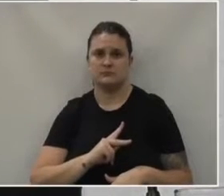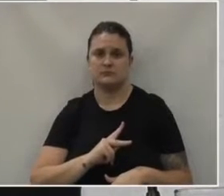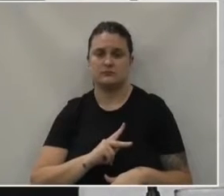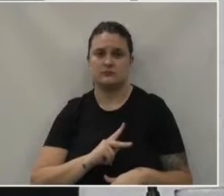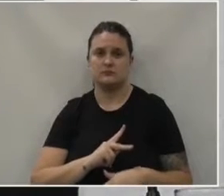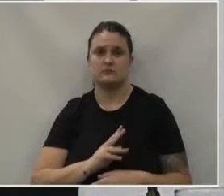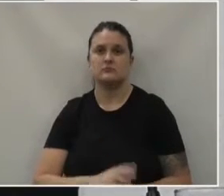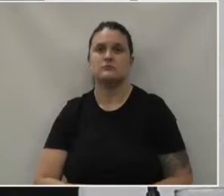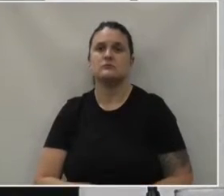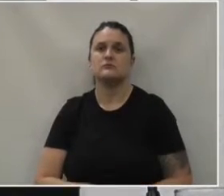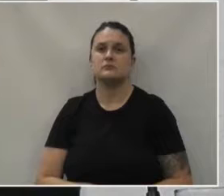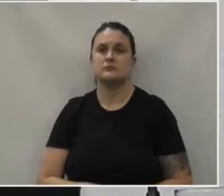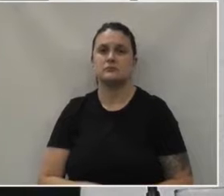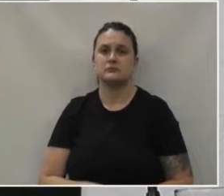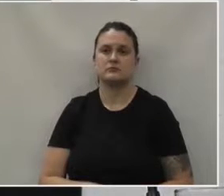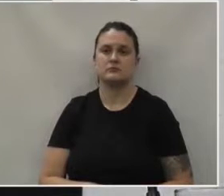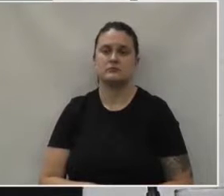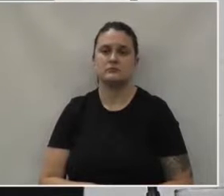federativa.